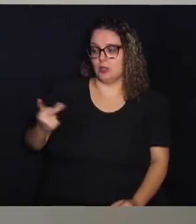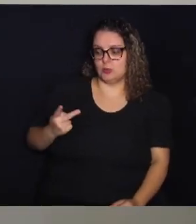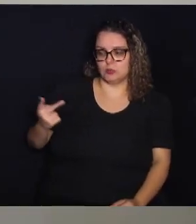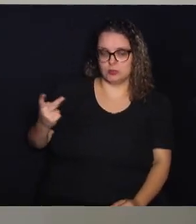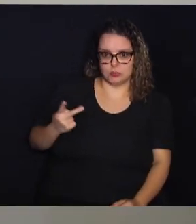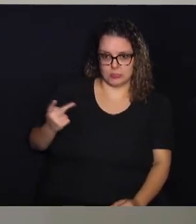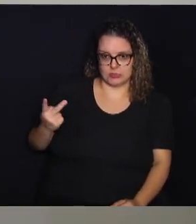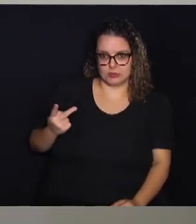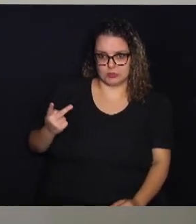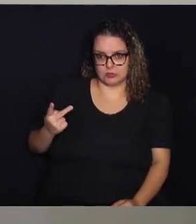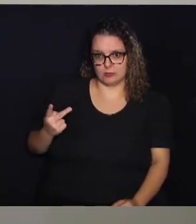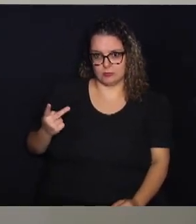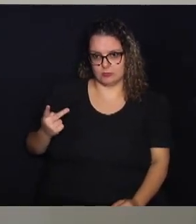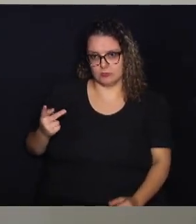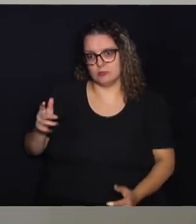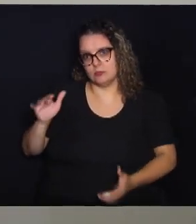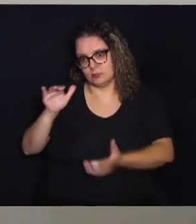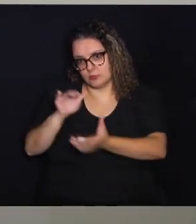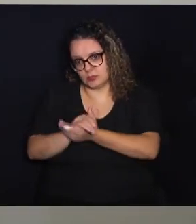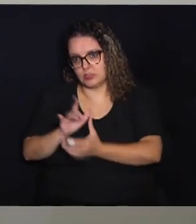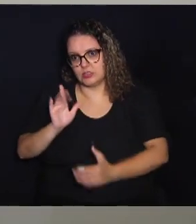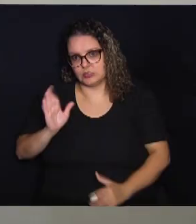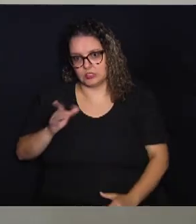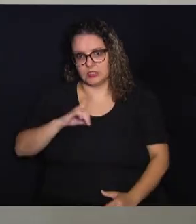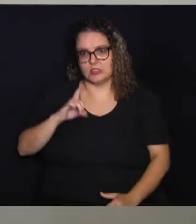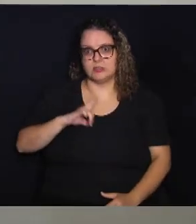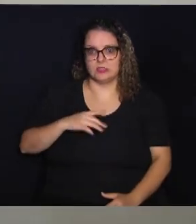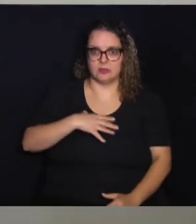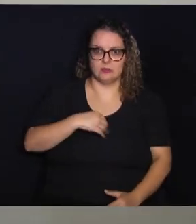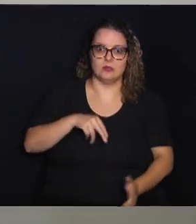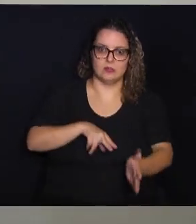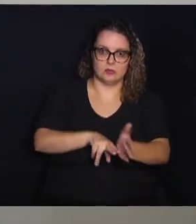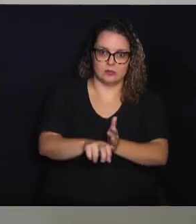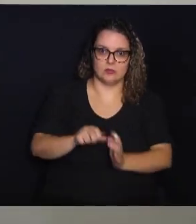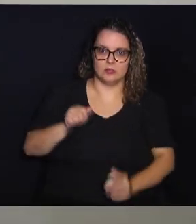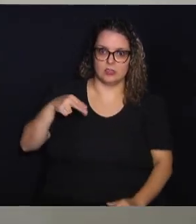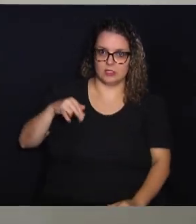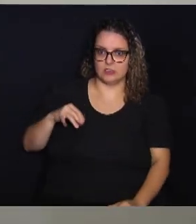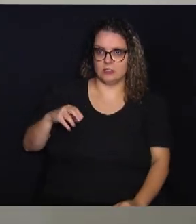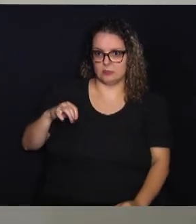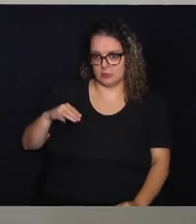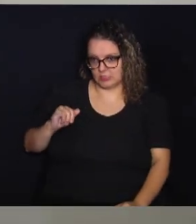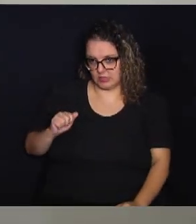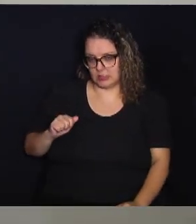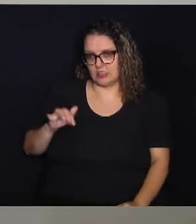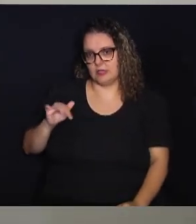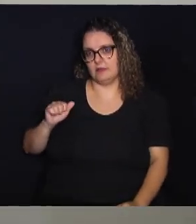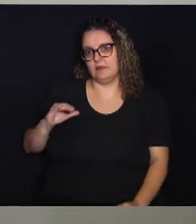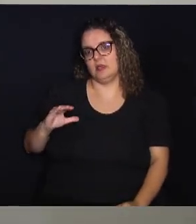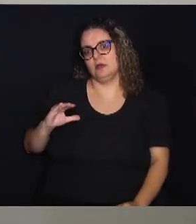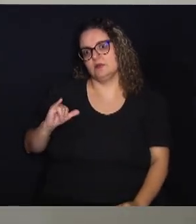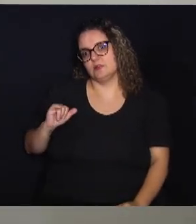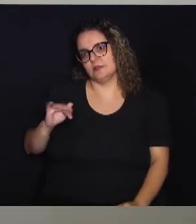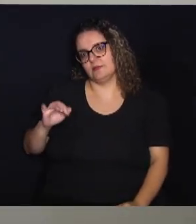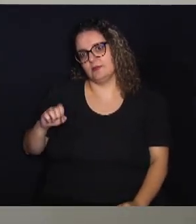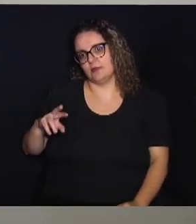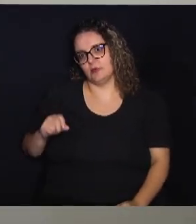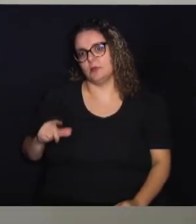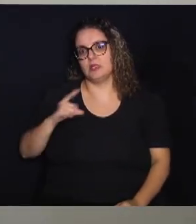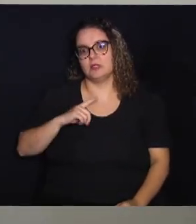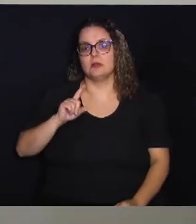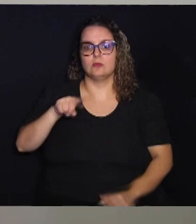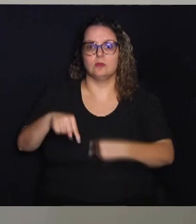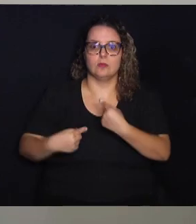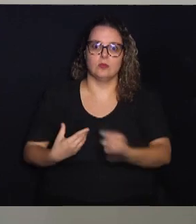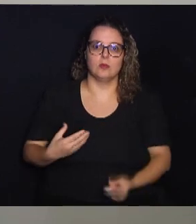que já tem um filho com diagnóstico da anemia falciforme e quer ter um novo filho